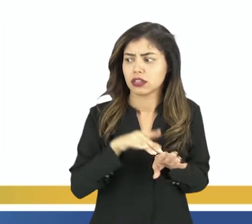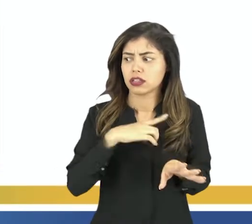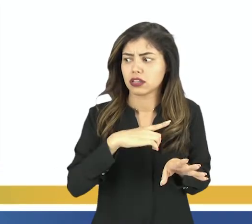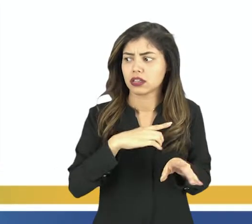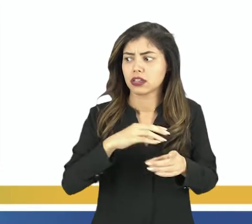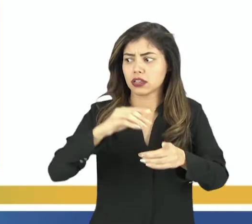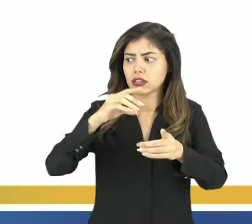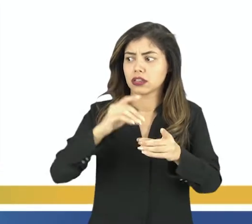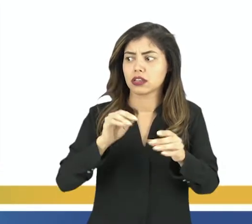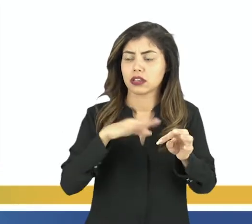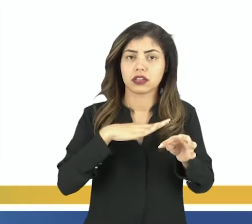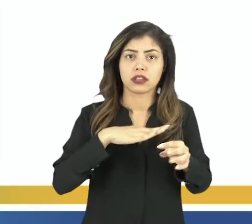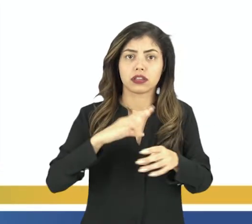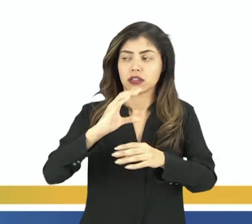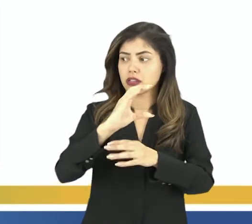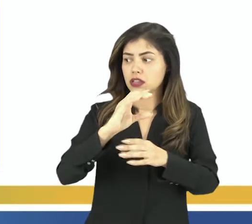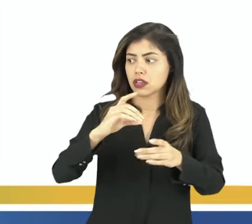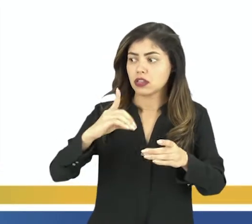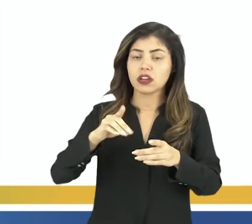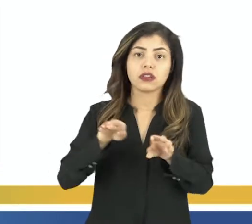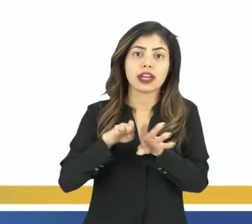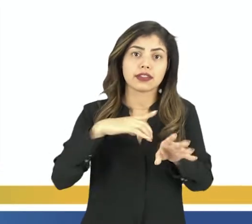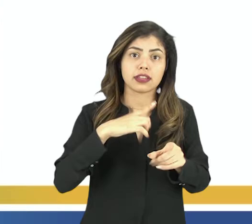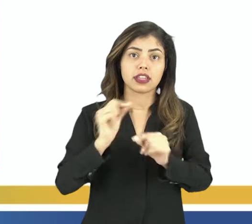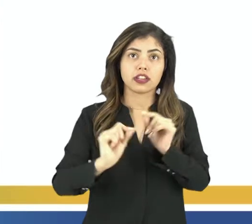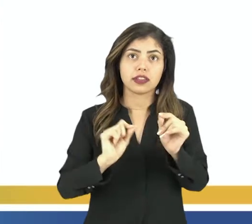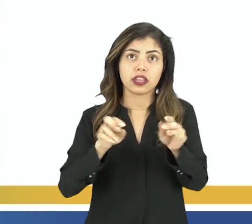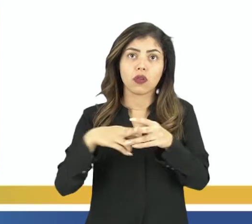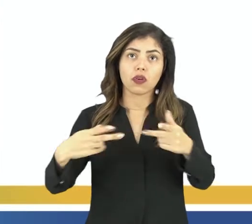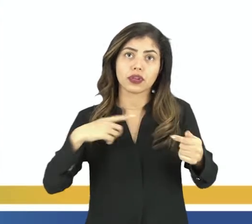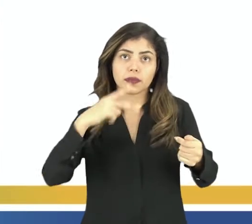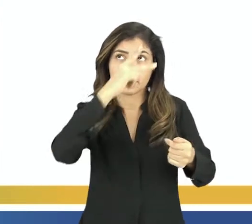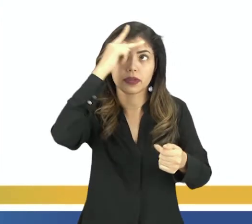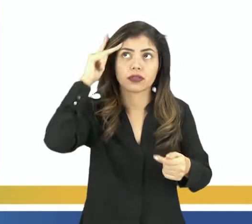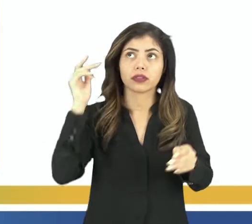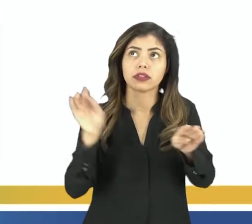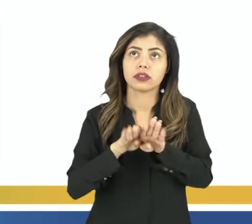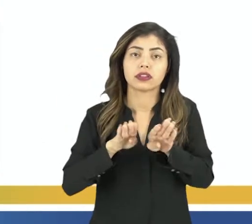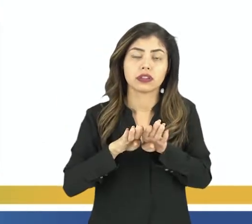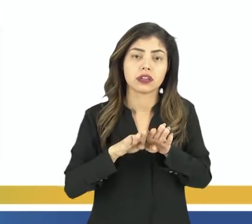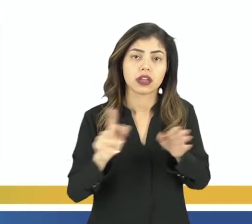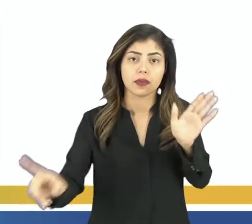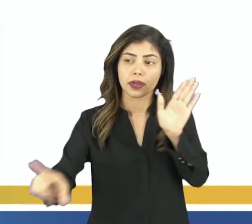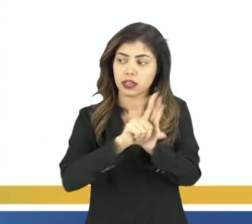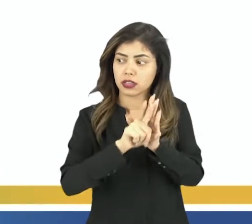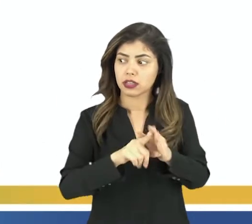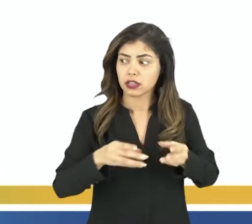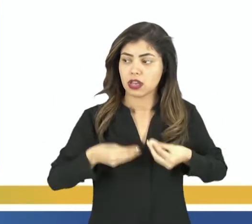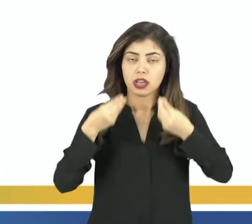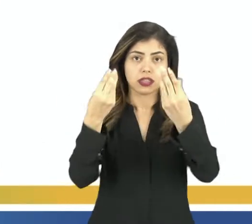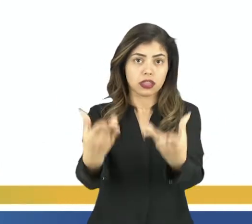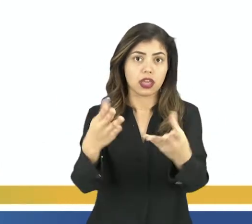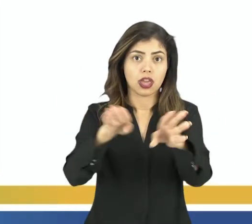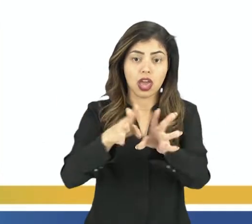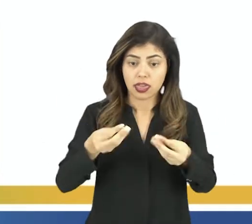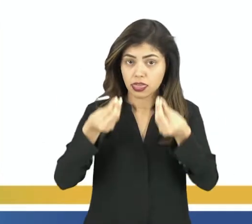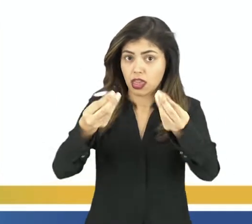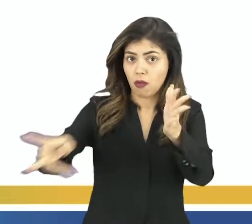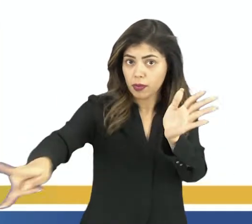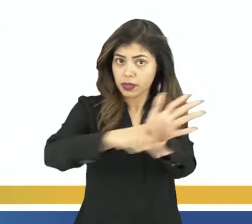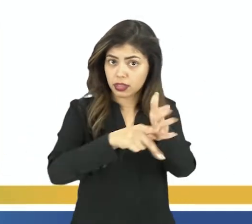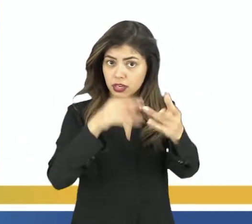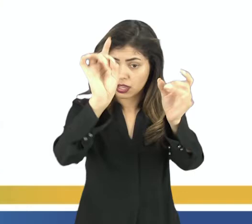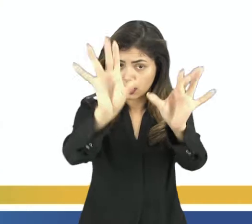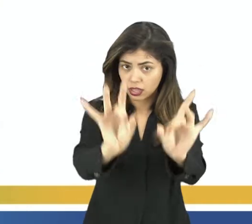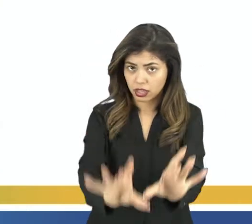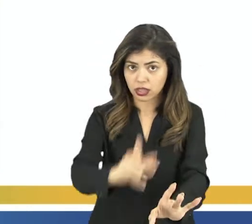então digamos que nós tenhamos 3 propriedades, para estabelecer a igualdade perante a lei, o certo seria entregar uma propriedade a